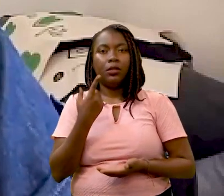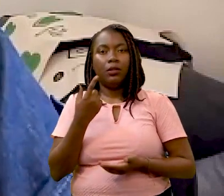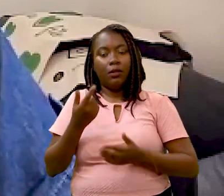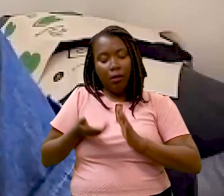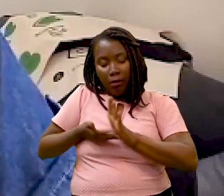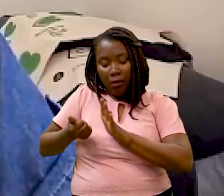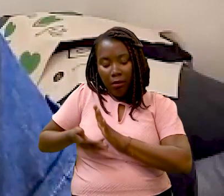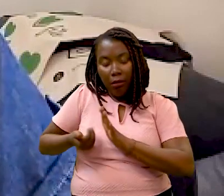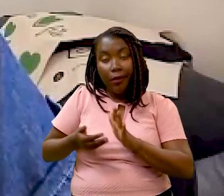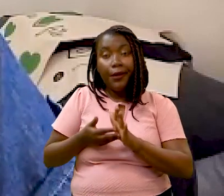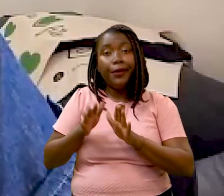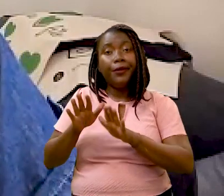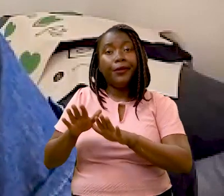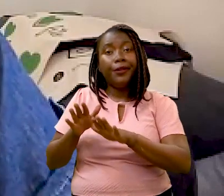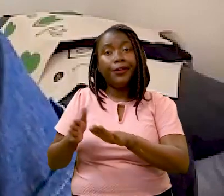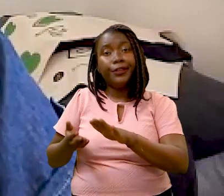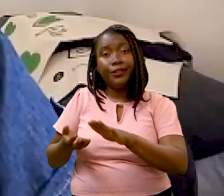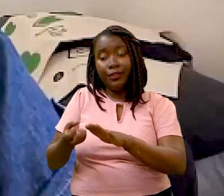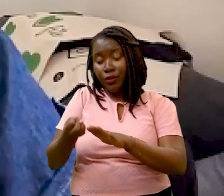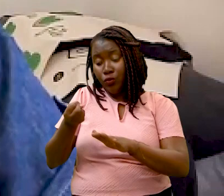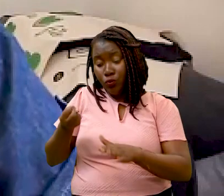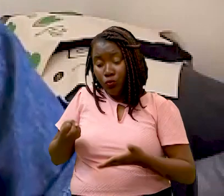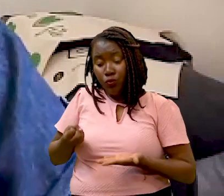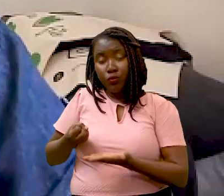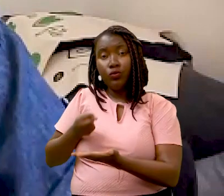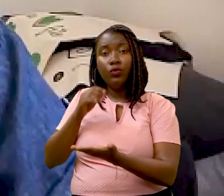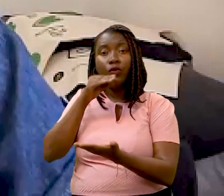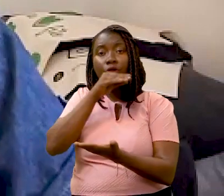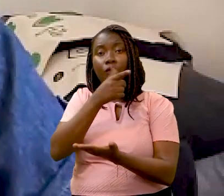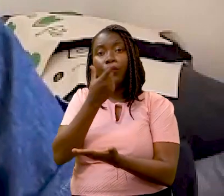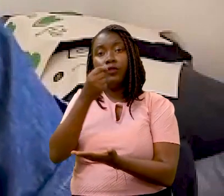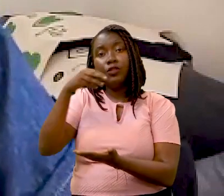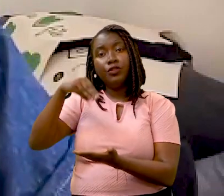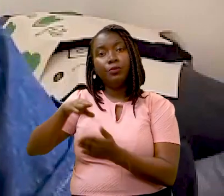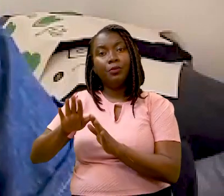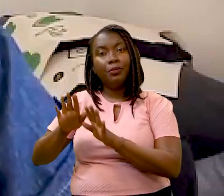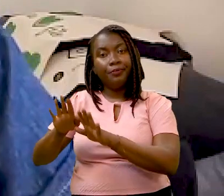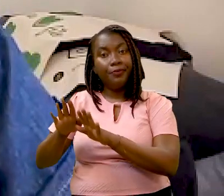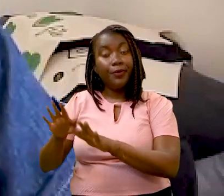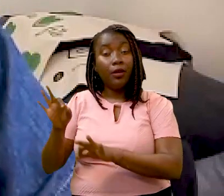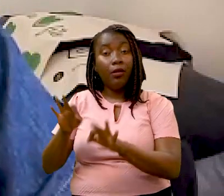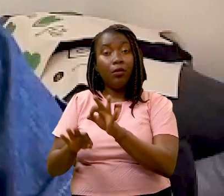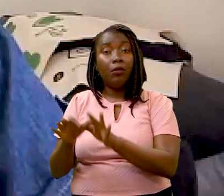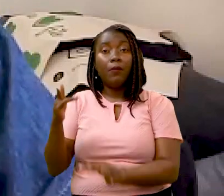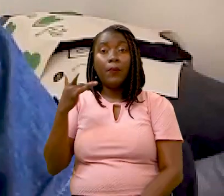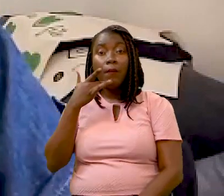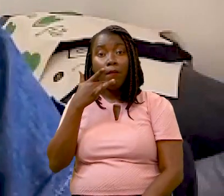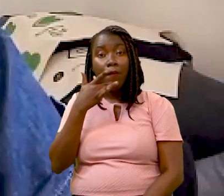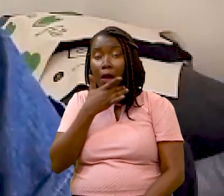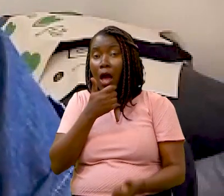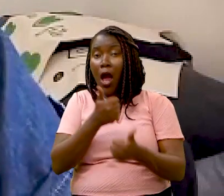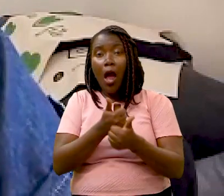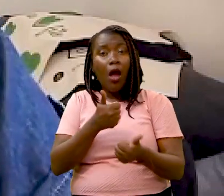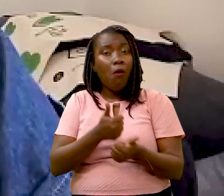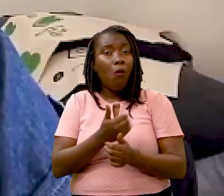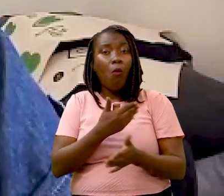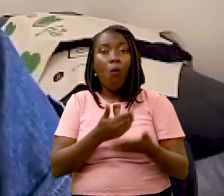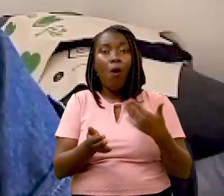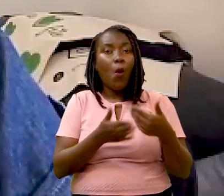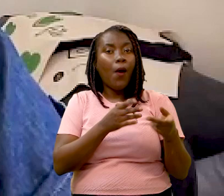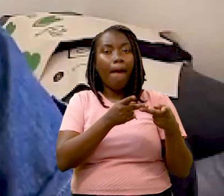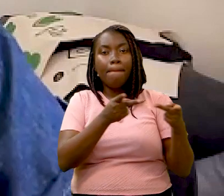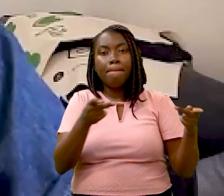em forno quente por pelo menos 20 minutos. Você vai ter uma preparação saborosa que acompanha qualquer tipo